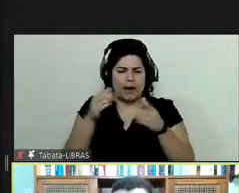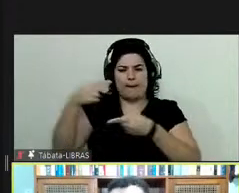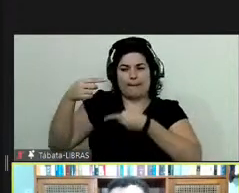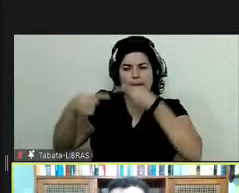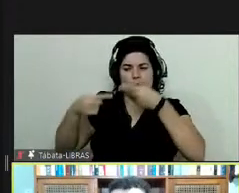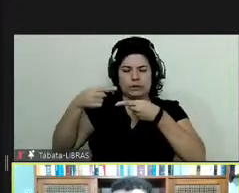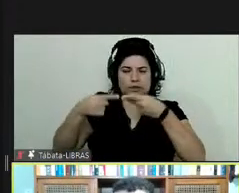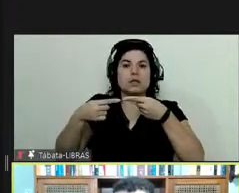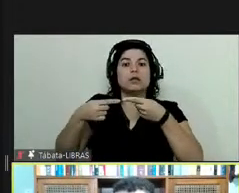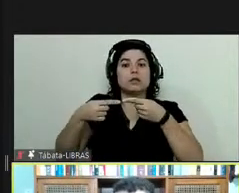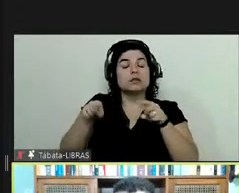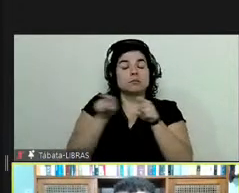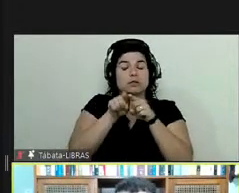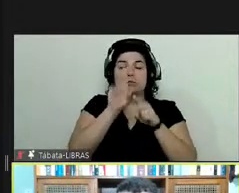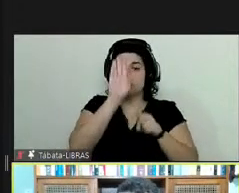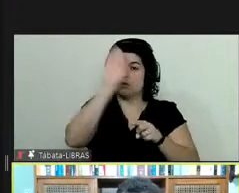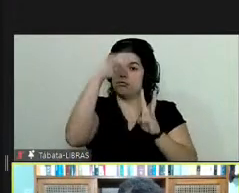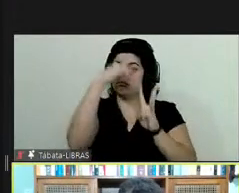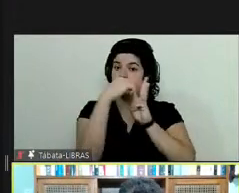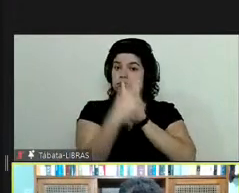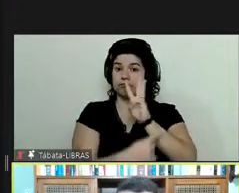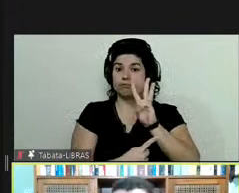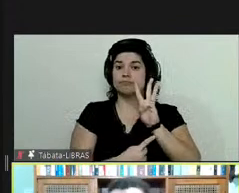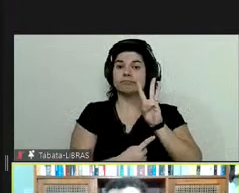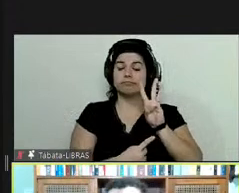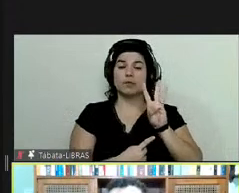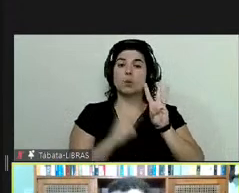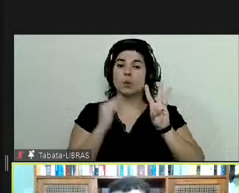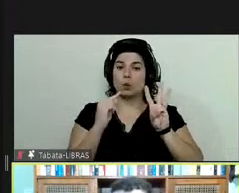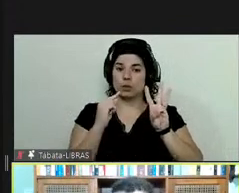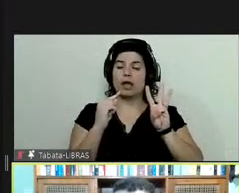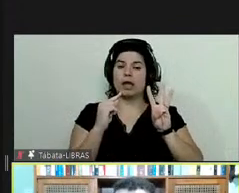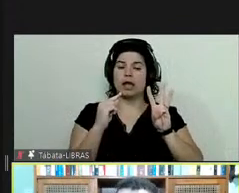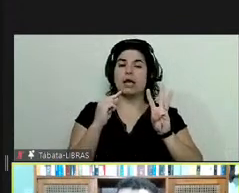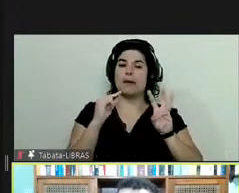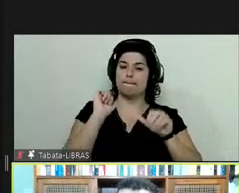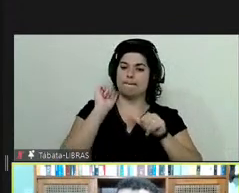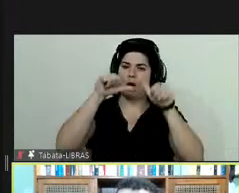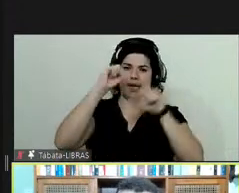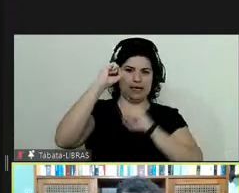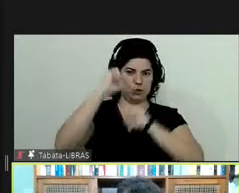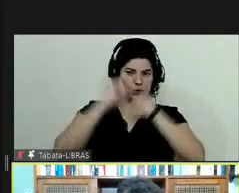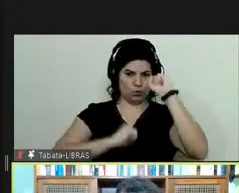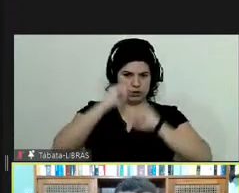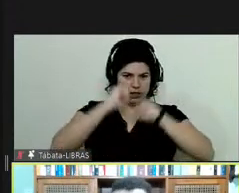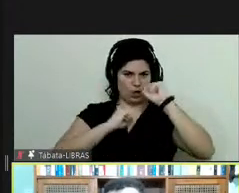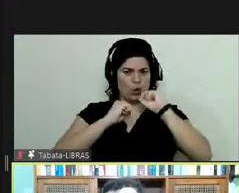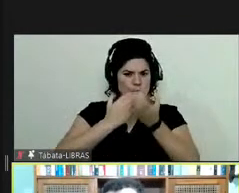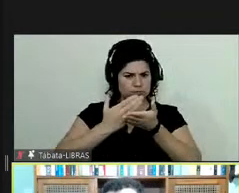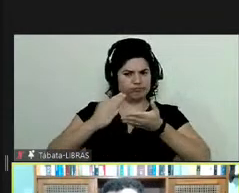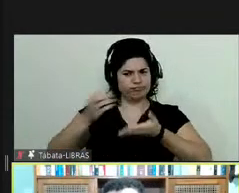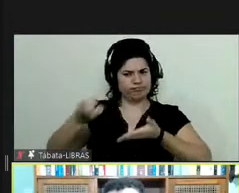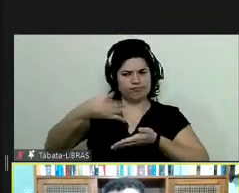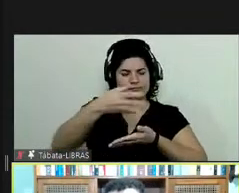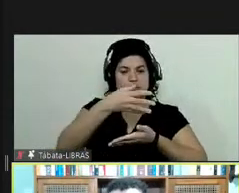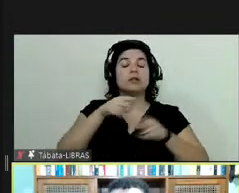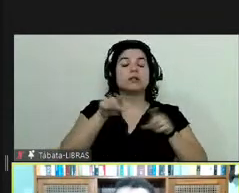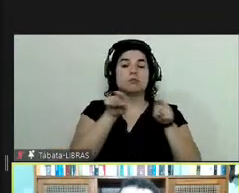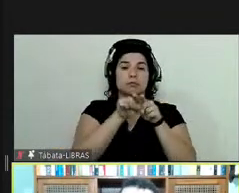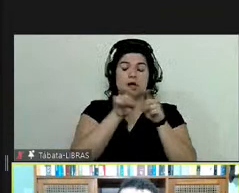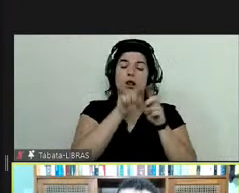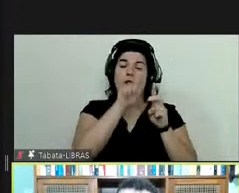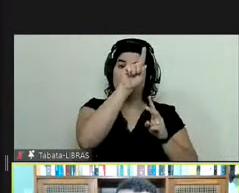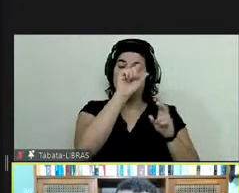política principalmente três delas aqui se a gente fala para imaginar né Revolução Industrial que mudou a base de produção e as revoluções Francesa